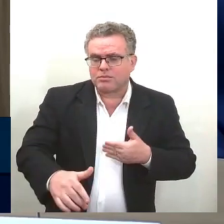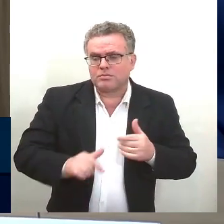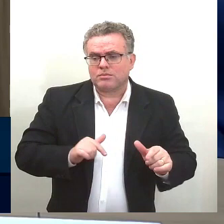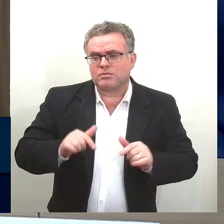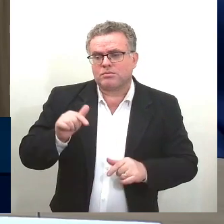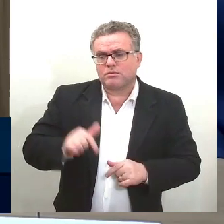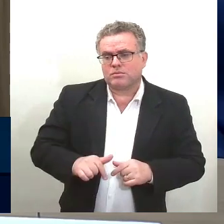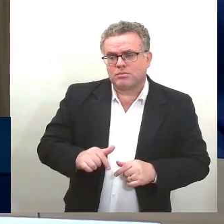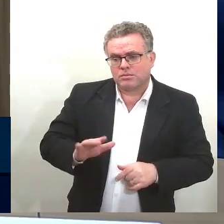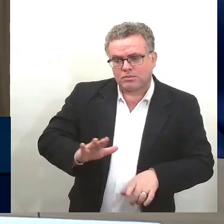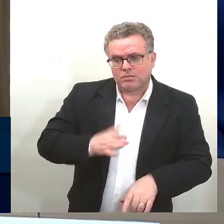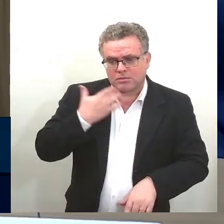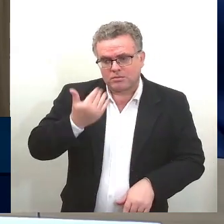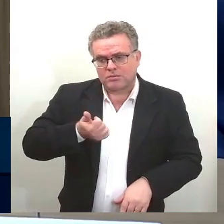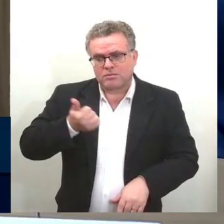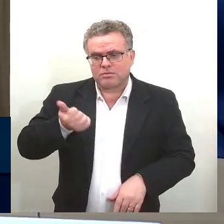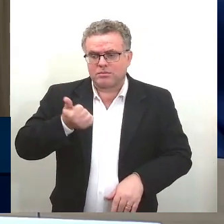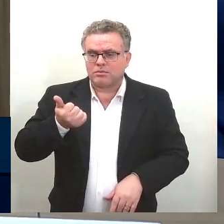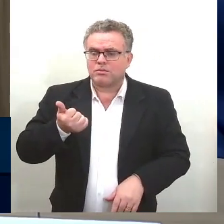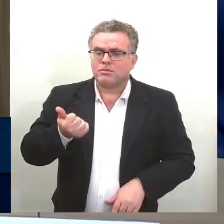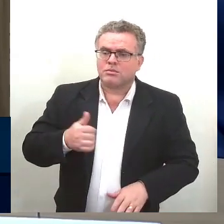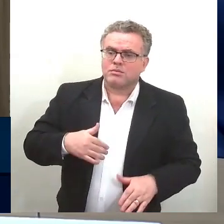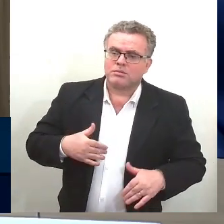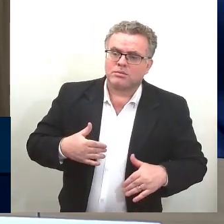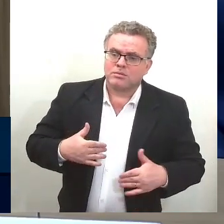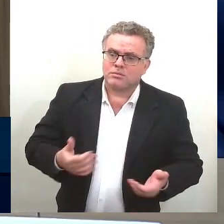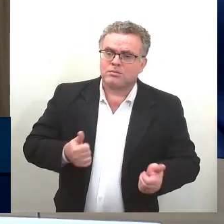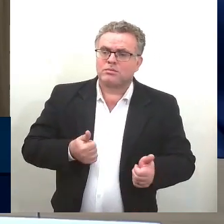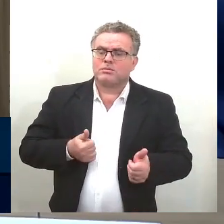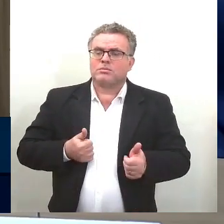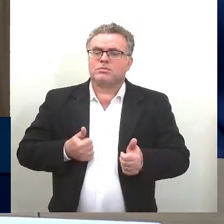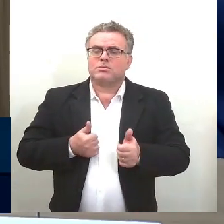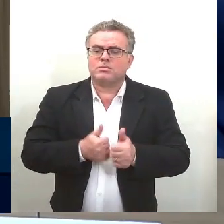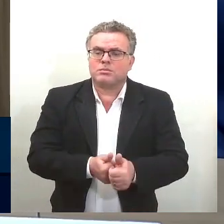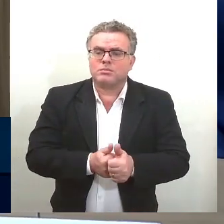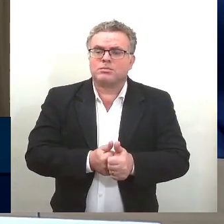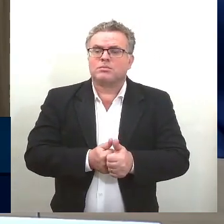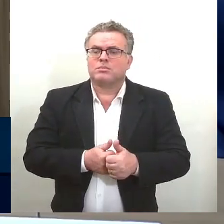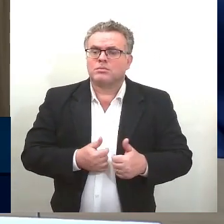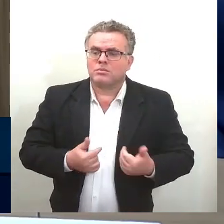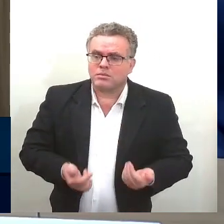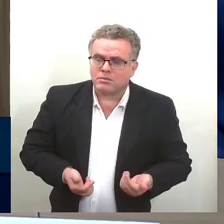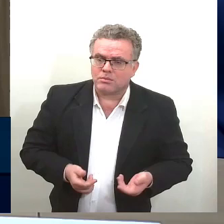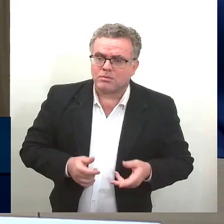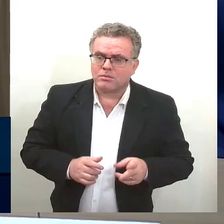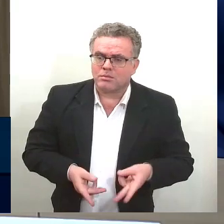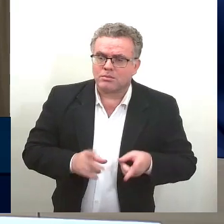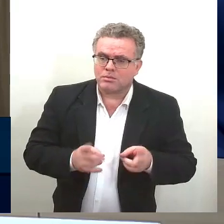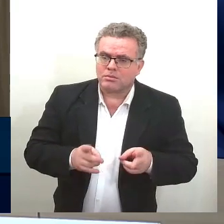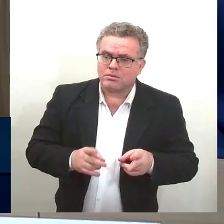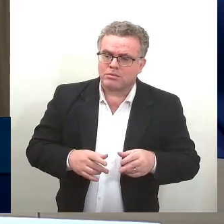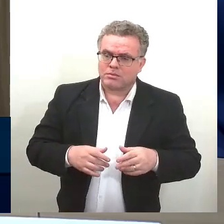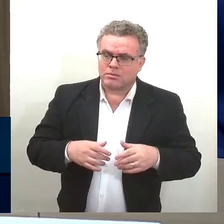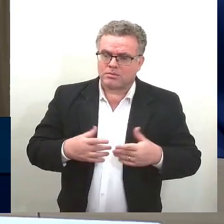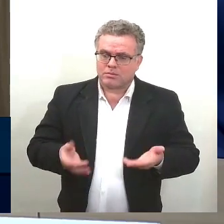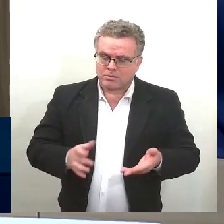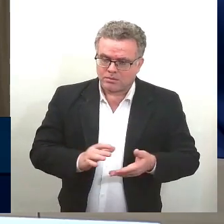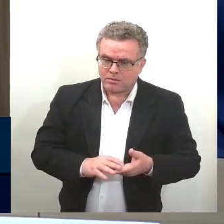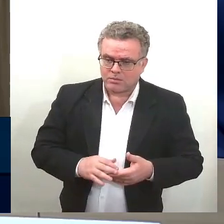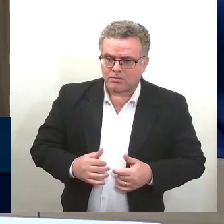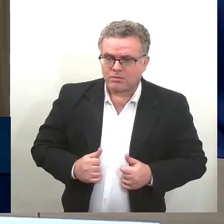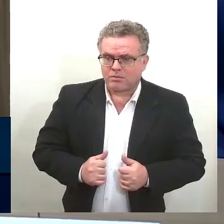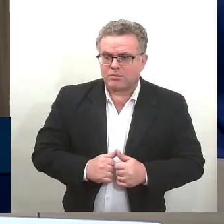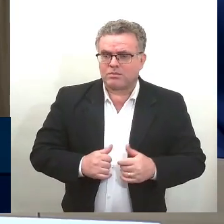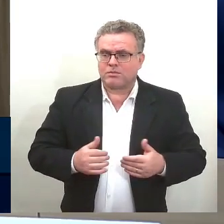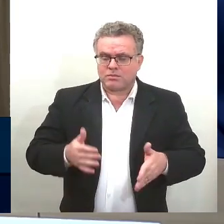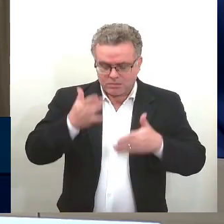possam acompanhar e ter maiores esclarecimentos do nosso governo. Então a gente só tem a agradecer e dizer que seja